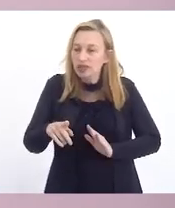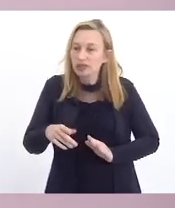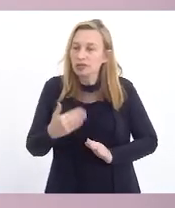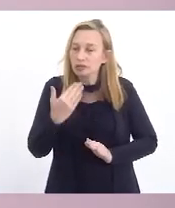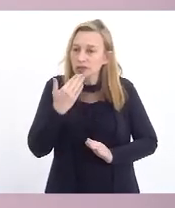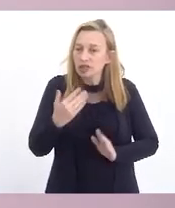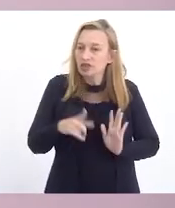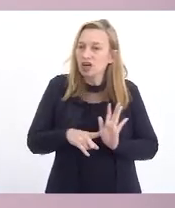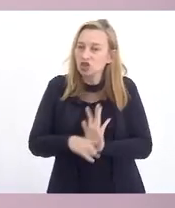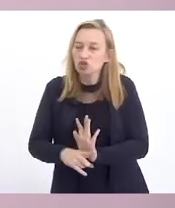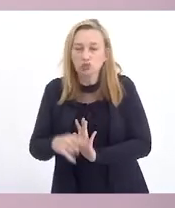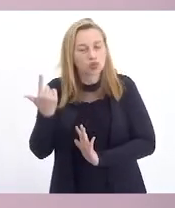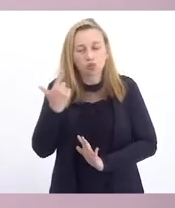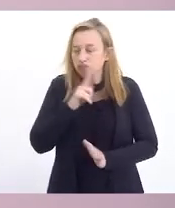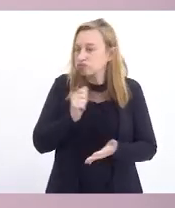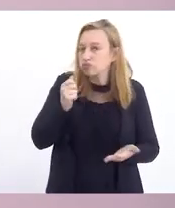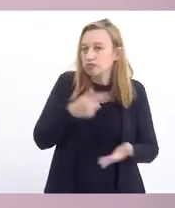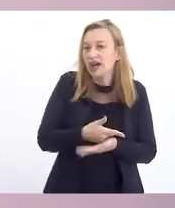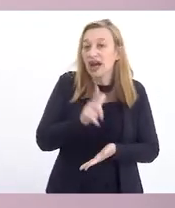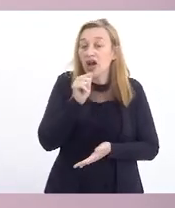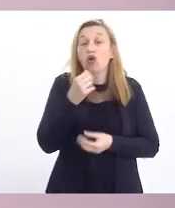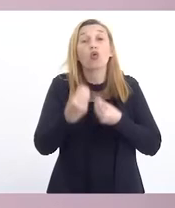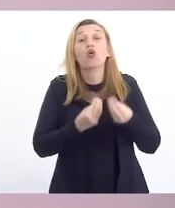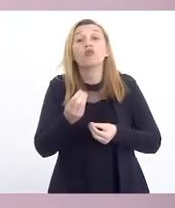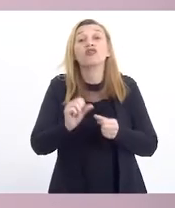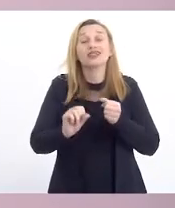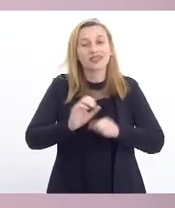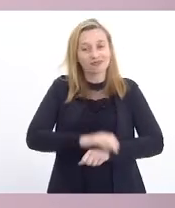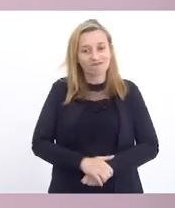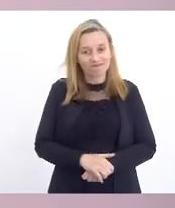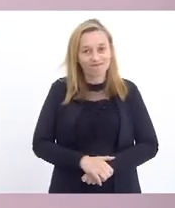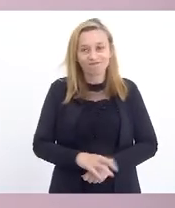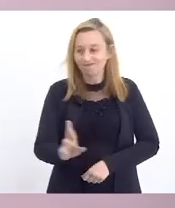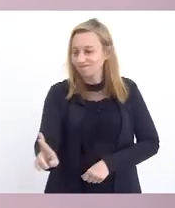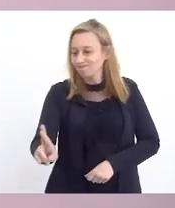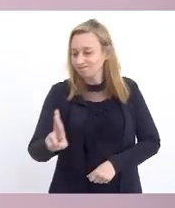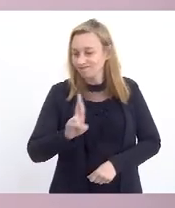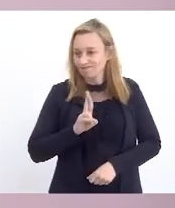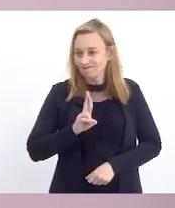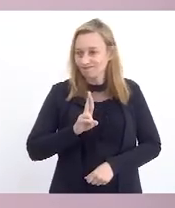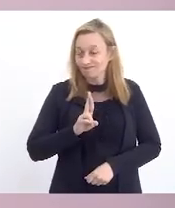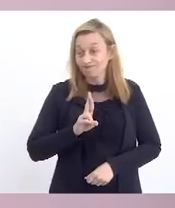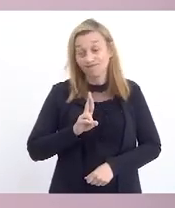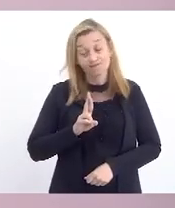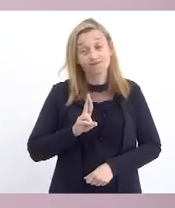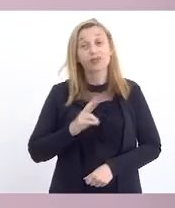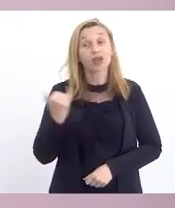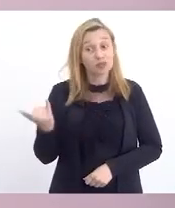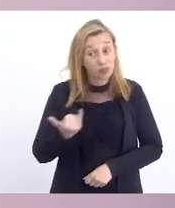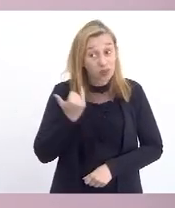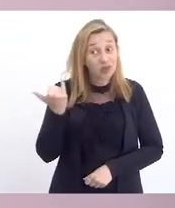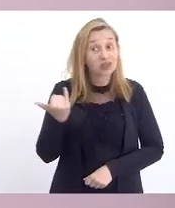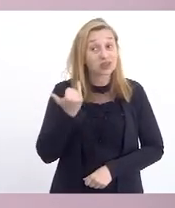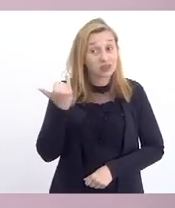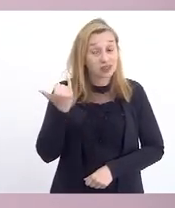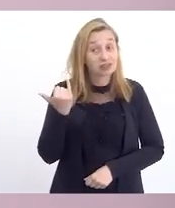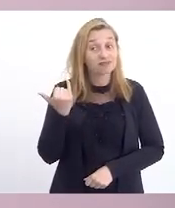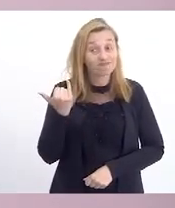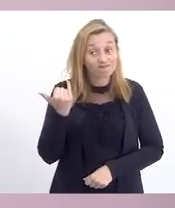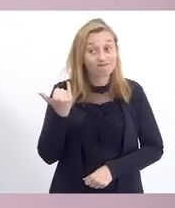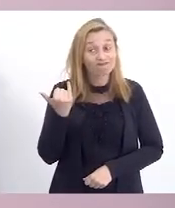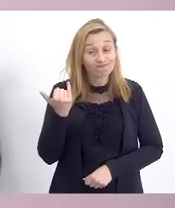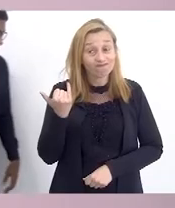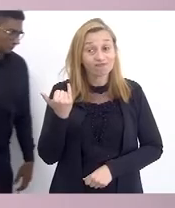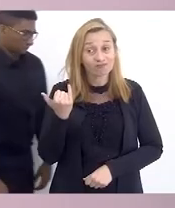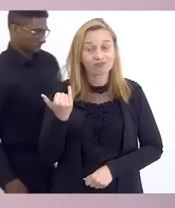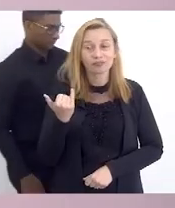fala, não consigo pagar água, o que eu faço? Essa resposta é importante que seja dada, que possa ser